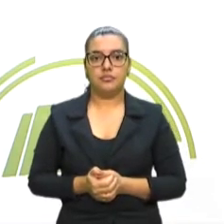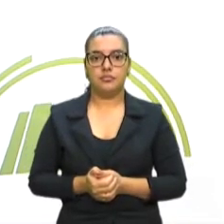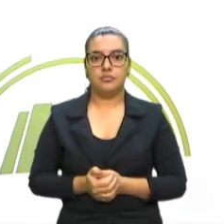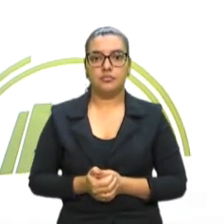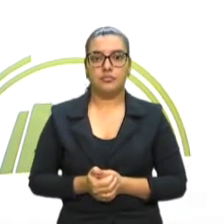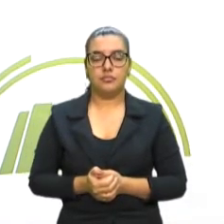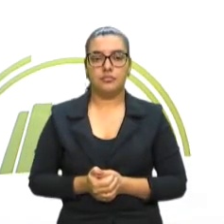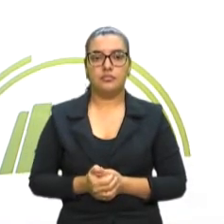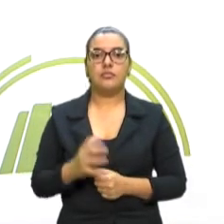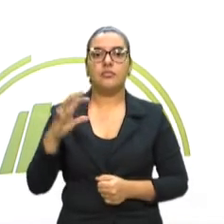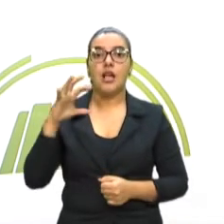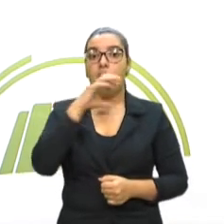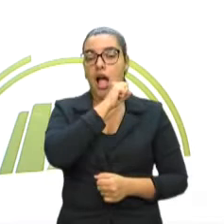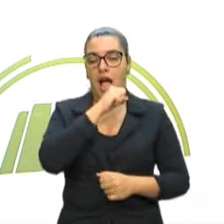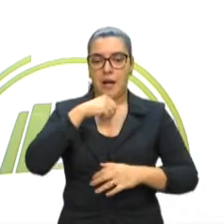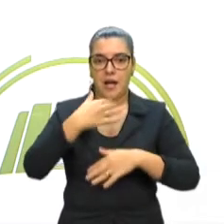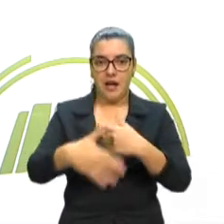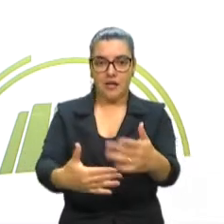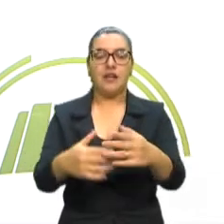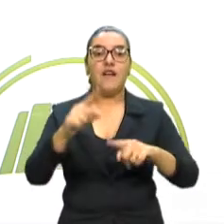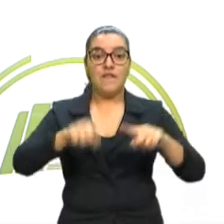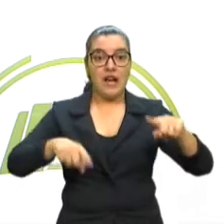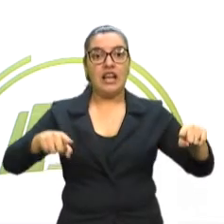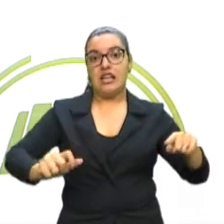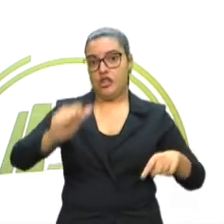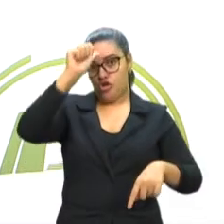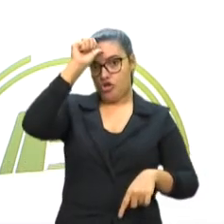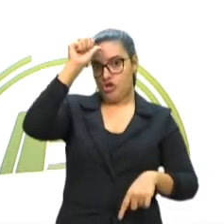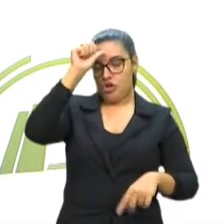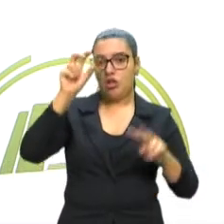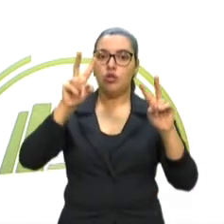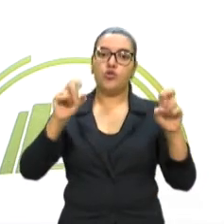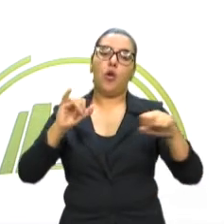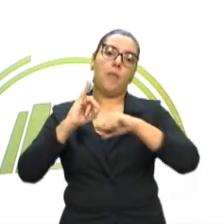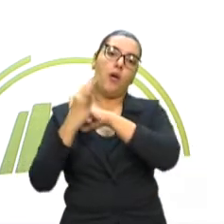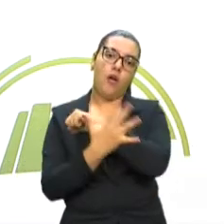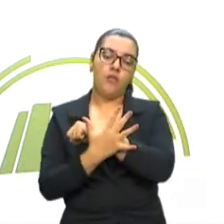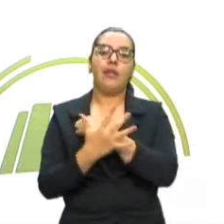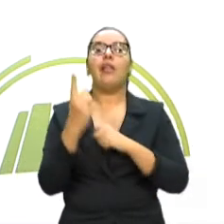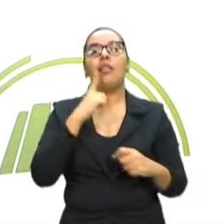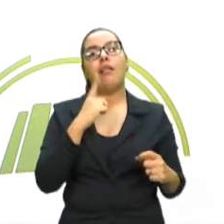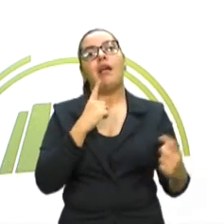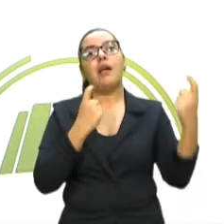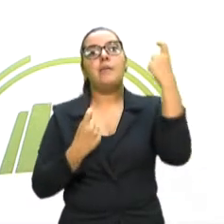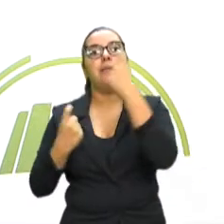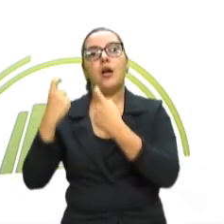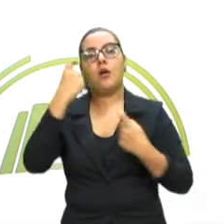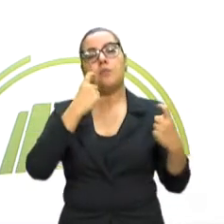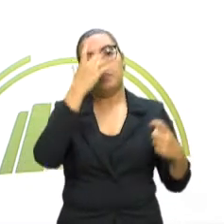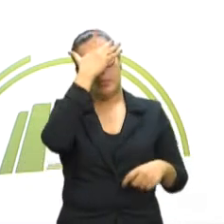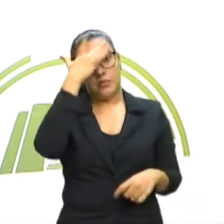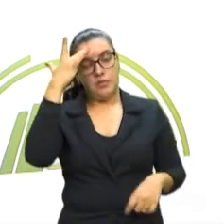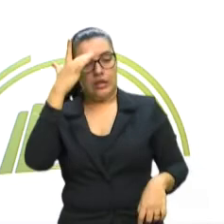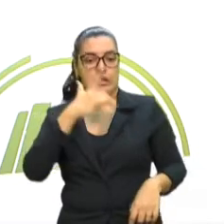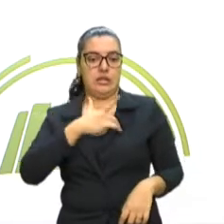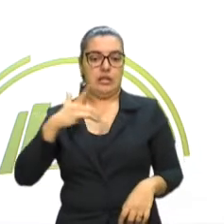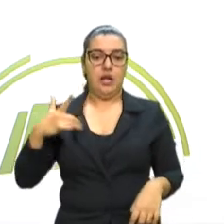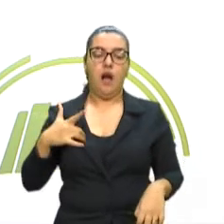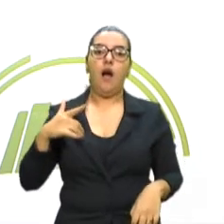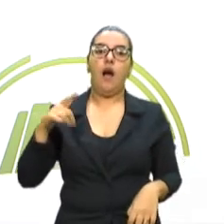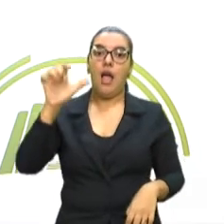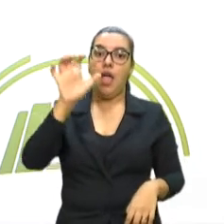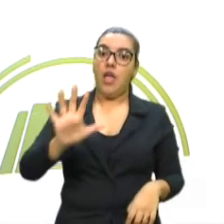O rápido avanço da variante indiana da Covid-19 tem preocupado as autoridades de saúde da